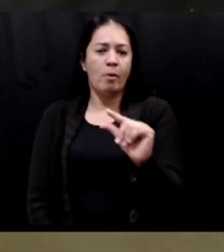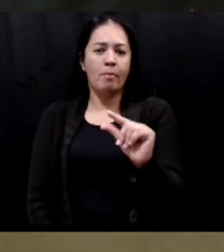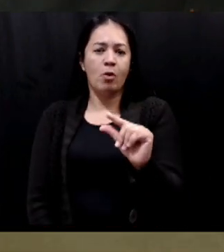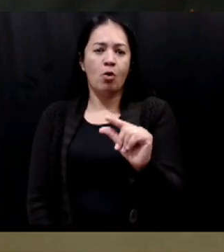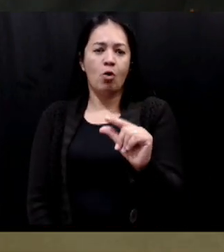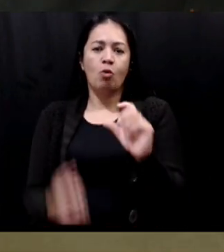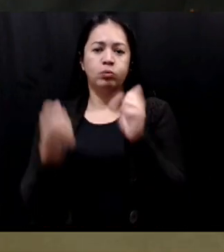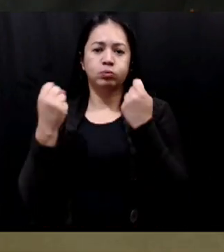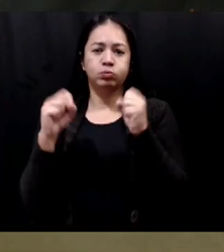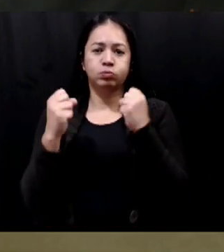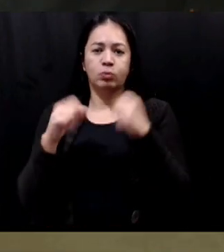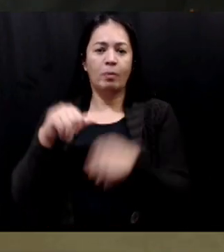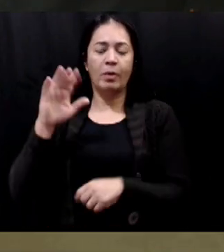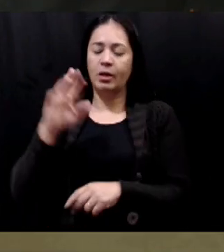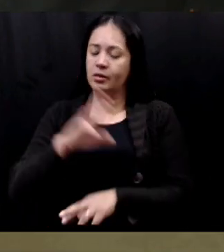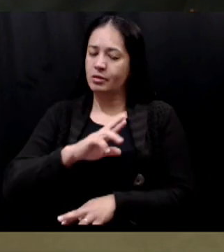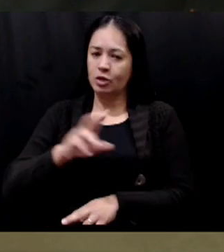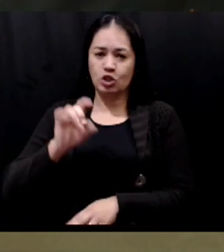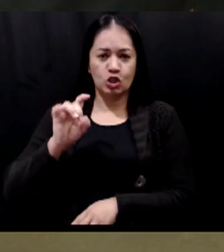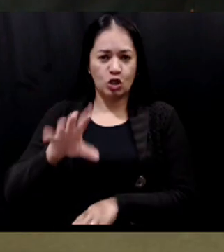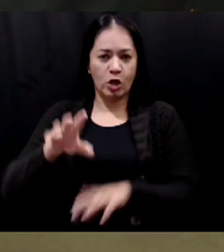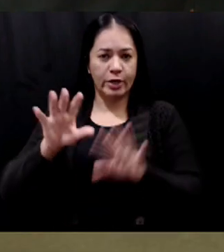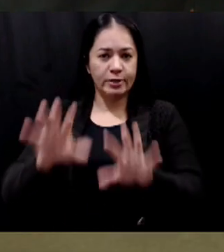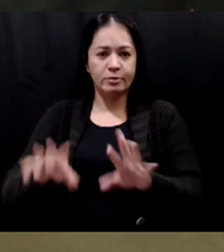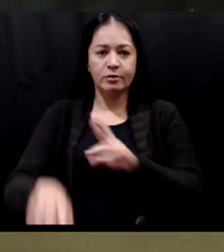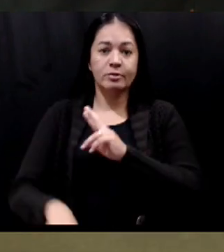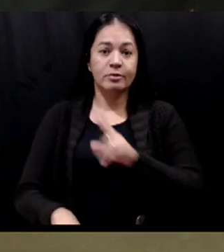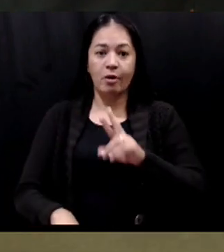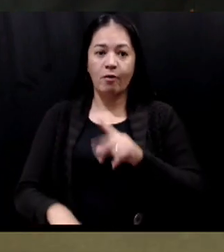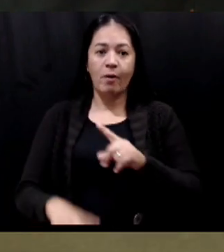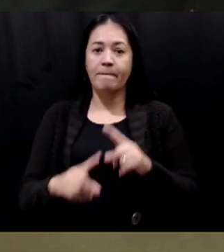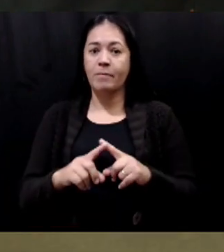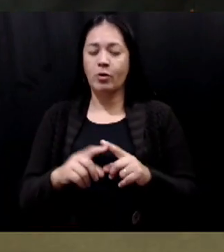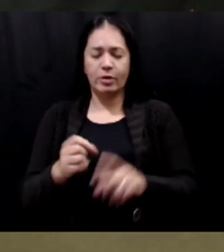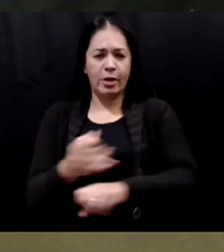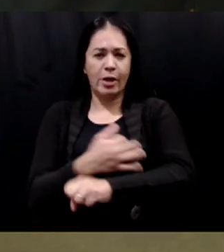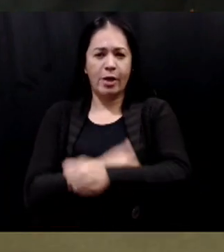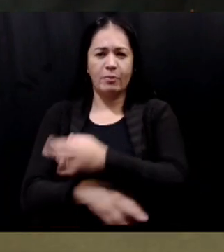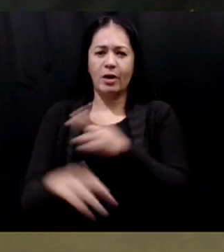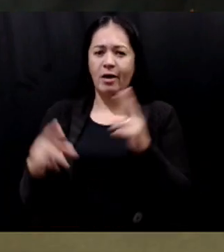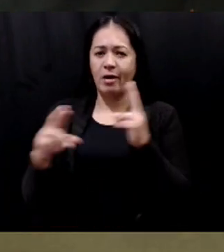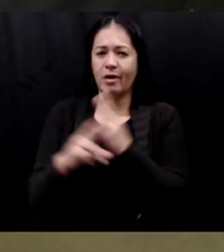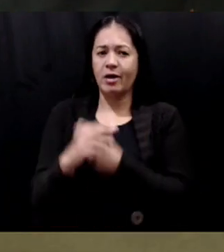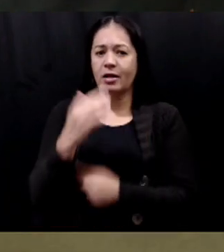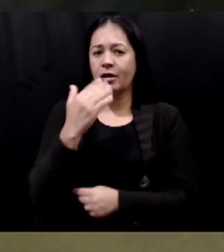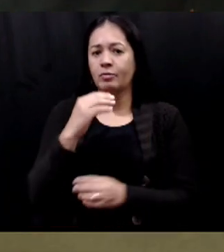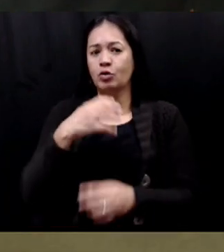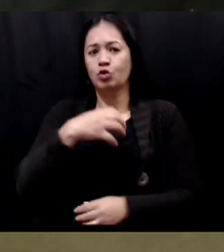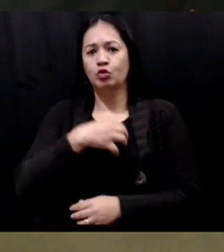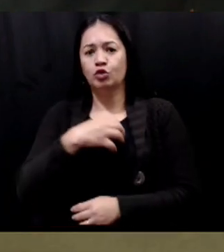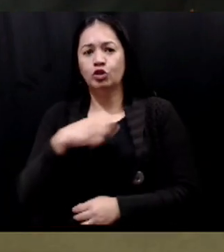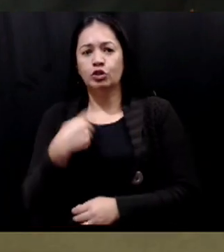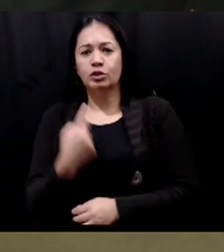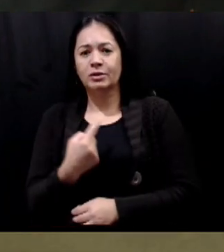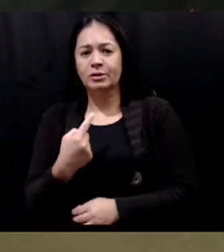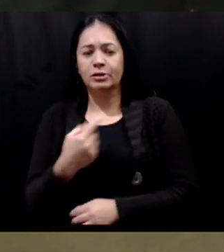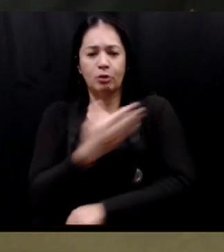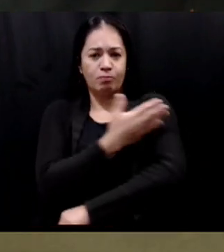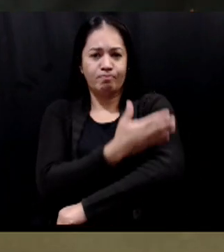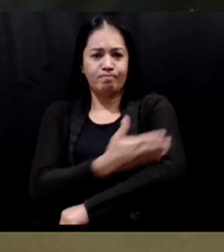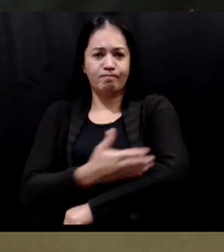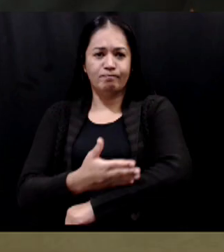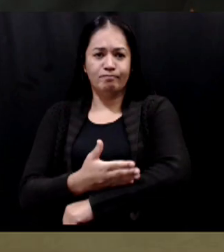mais. O metabolismo, as emoções, a relação com a comida e até a forma com que a gente lida com a disciplina e a tal da